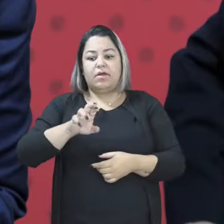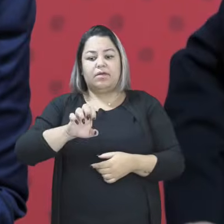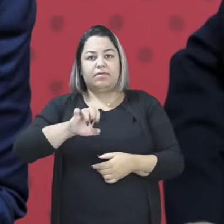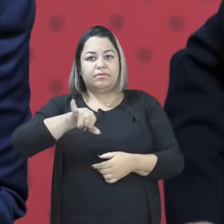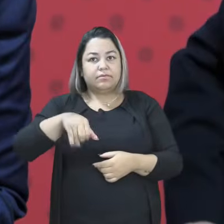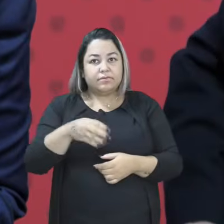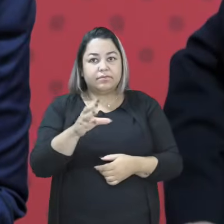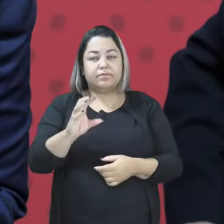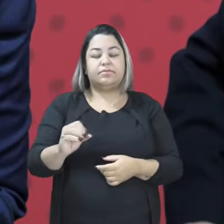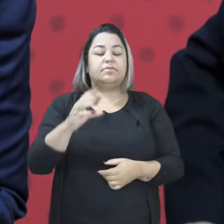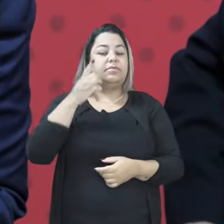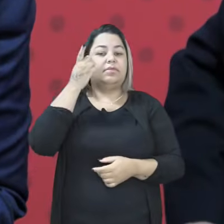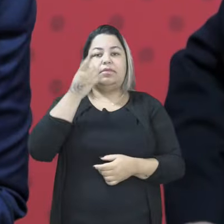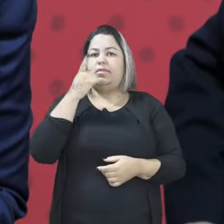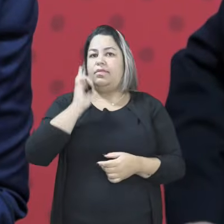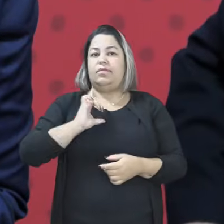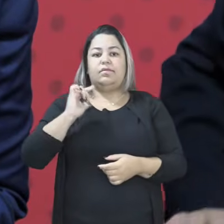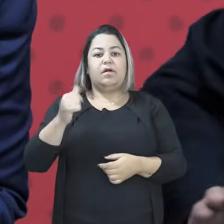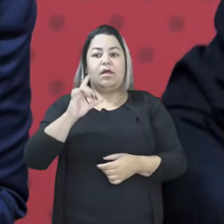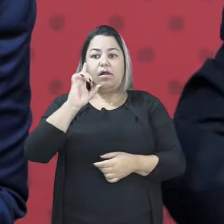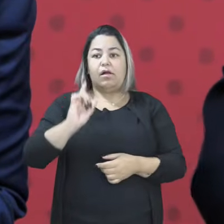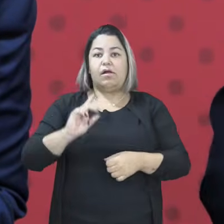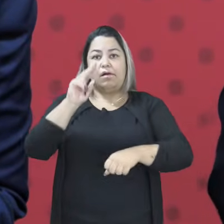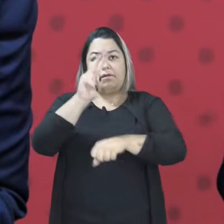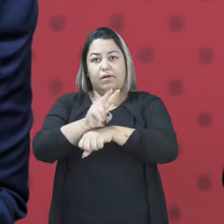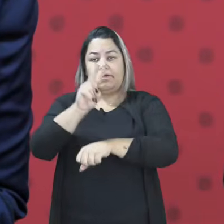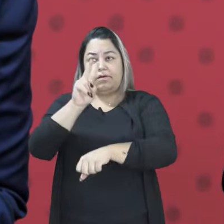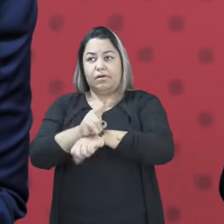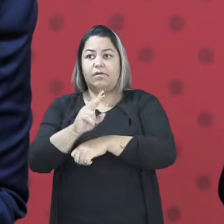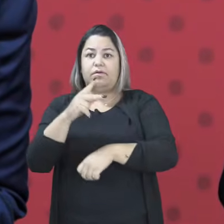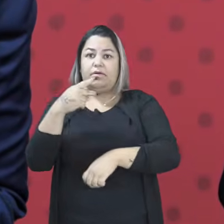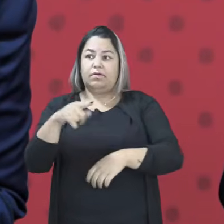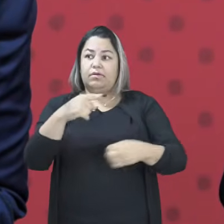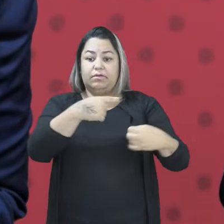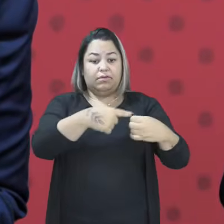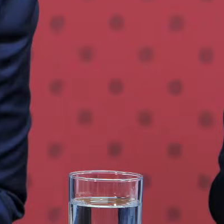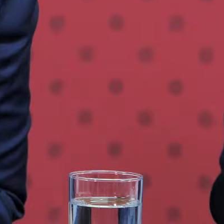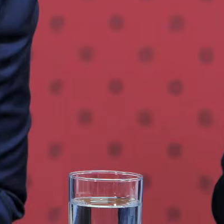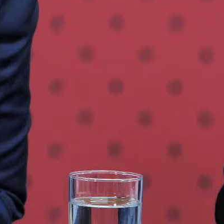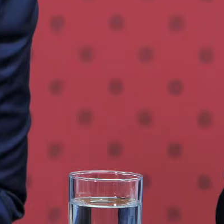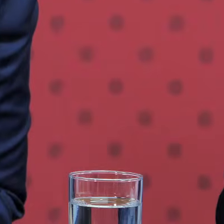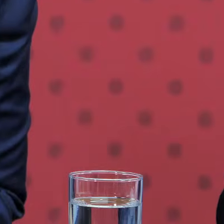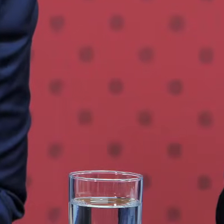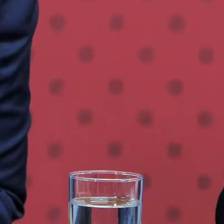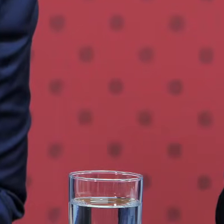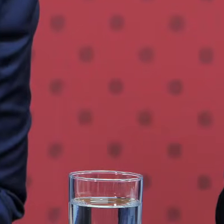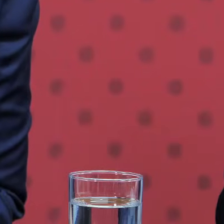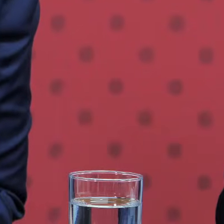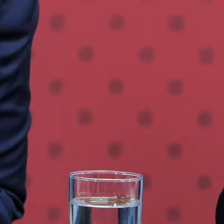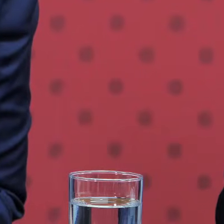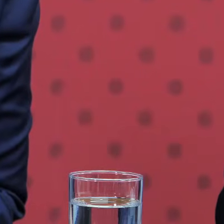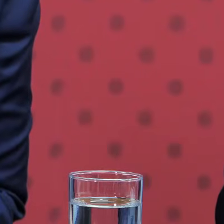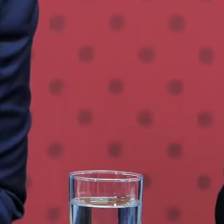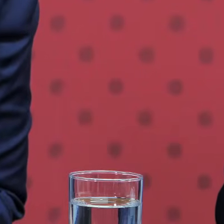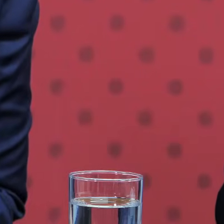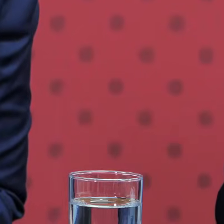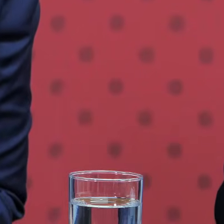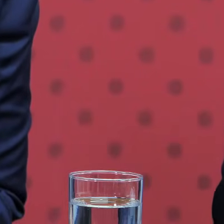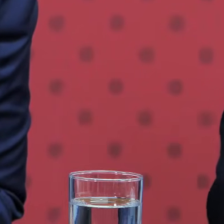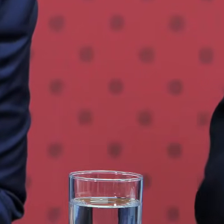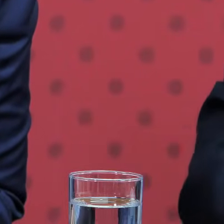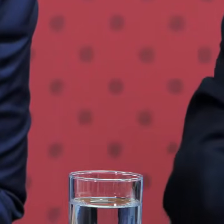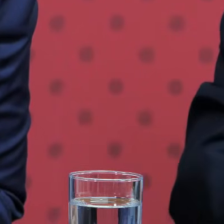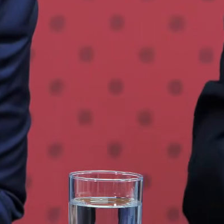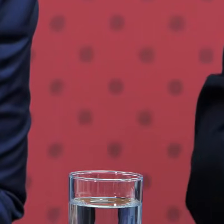não tenham o direito de defender as suas cidades, as suas regiões, eu não digo isso, mas no financiamento do SUS, porque a saúde pública também